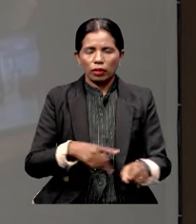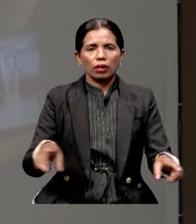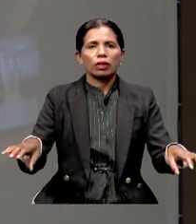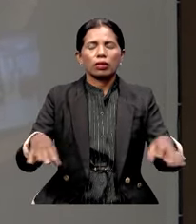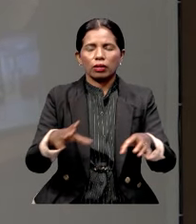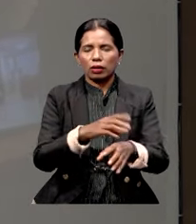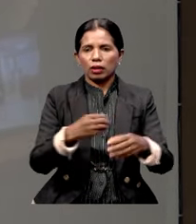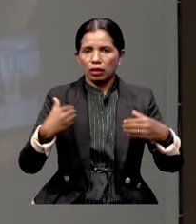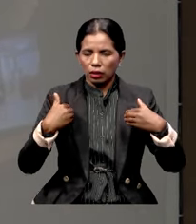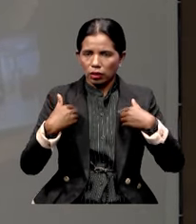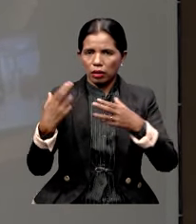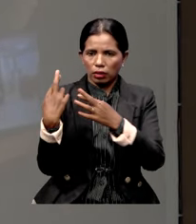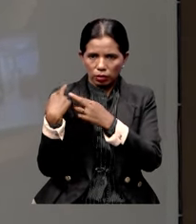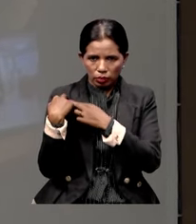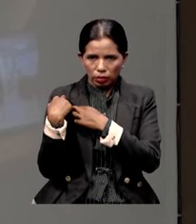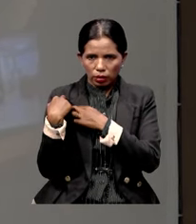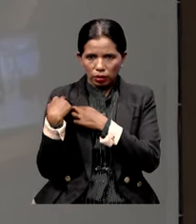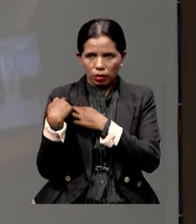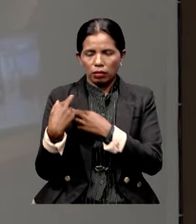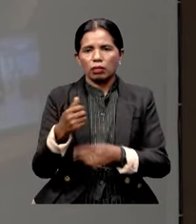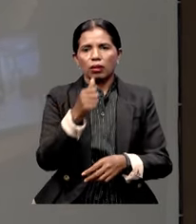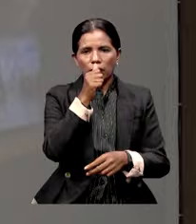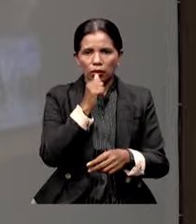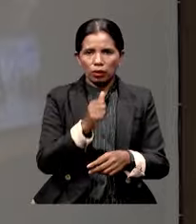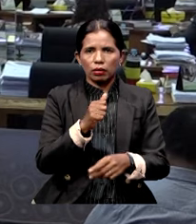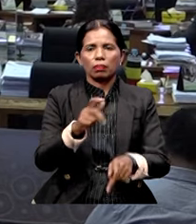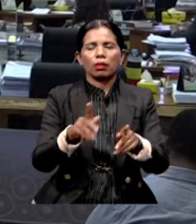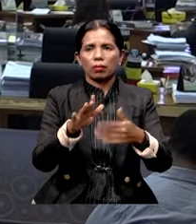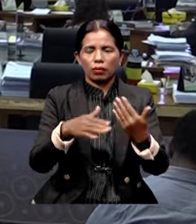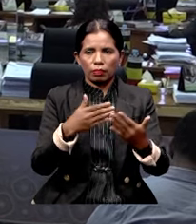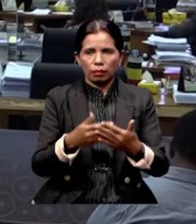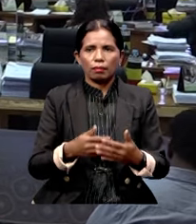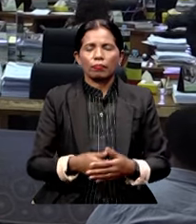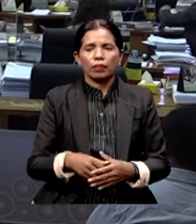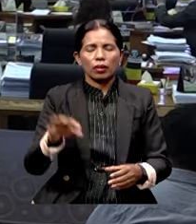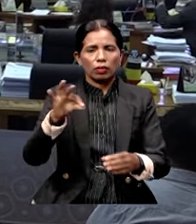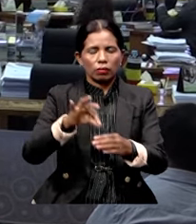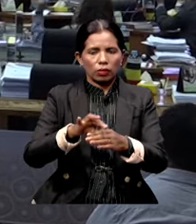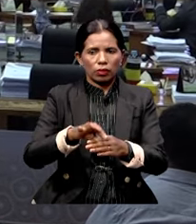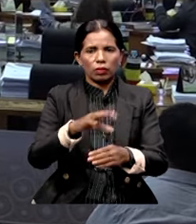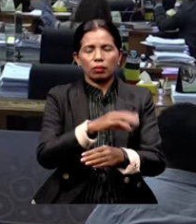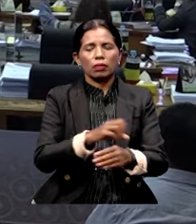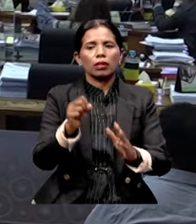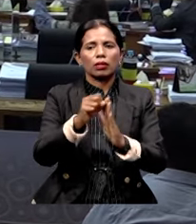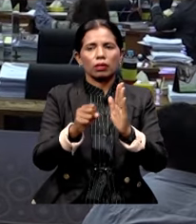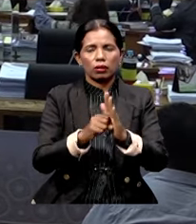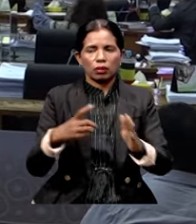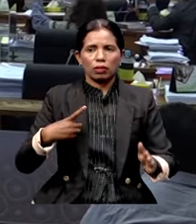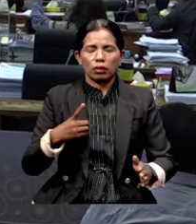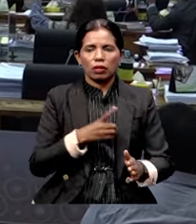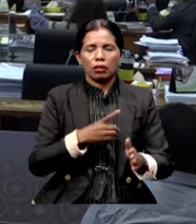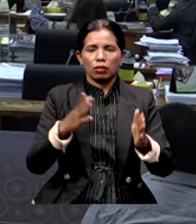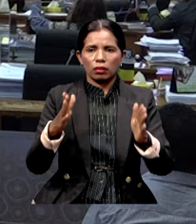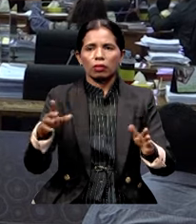a responsabilidade, erro de Hakmate, que é povo. Entretanto, a votação final global do Estatuto, deputado voto a